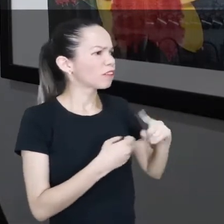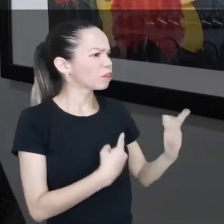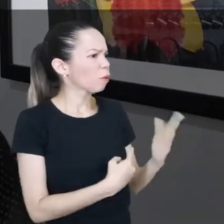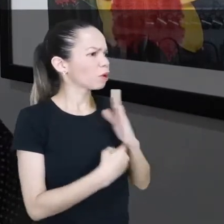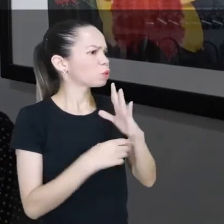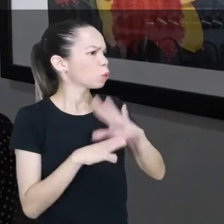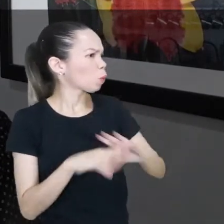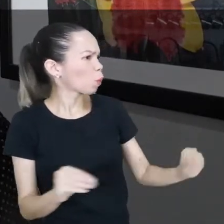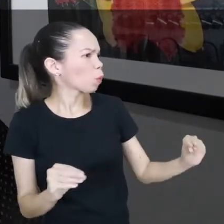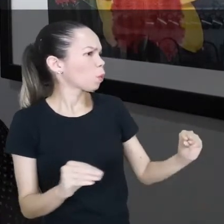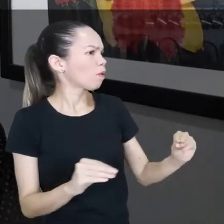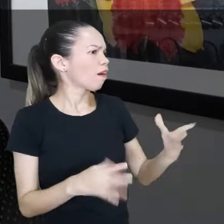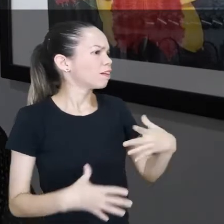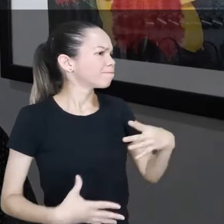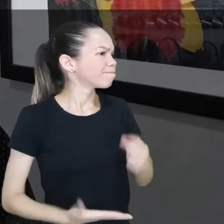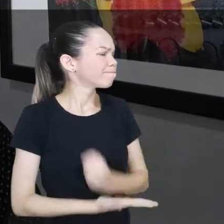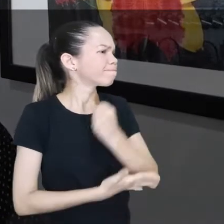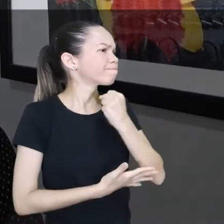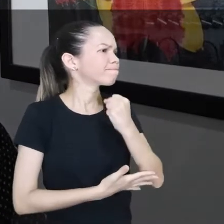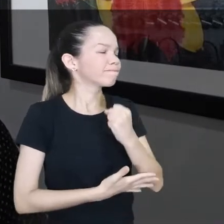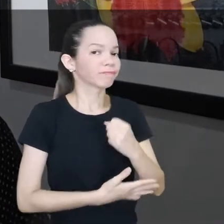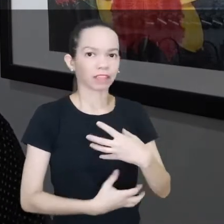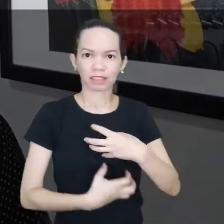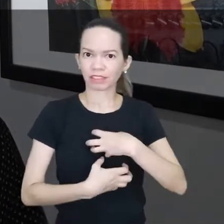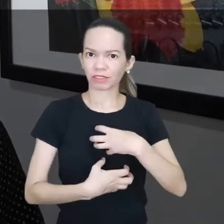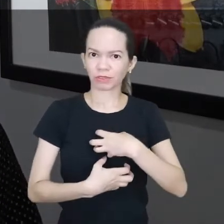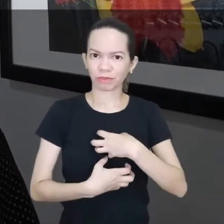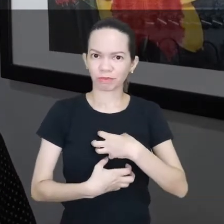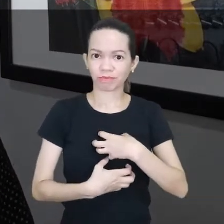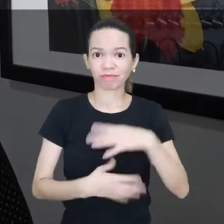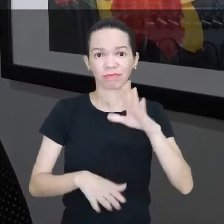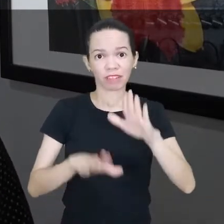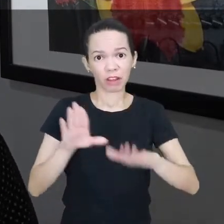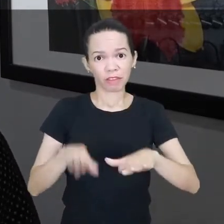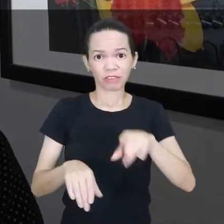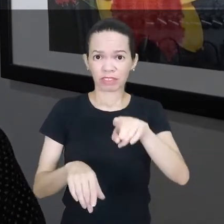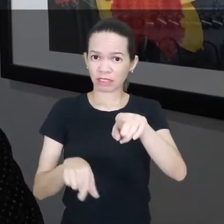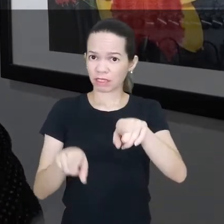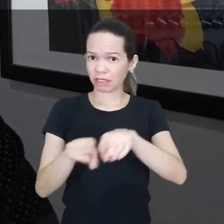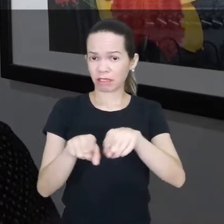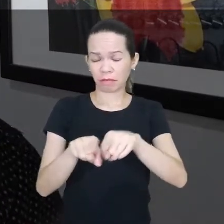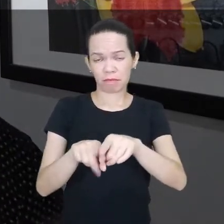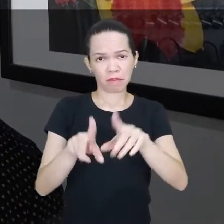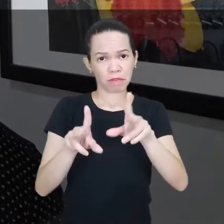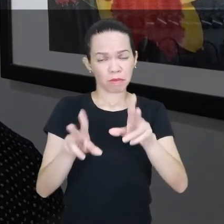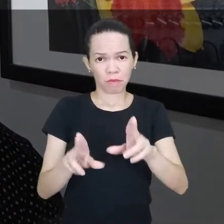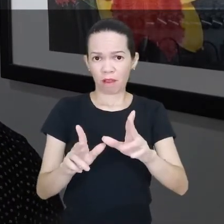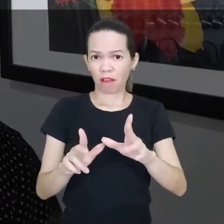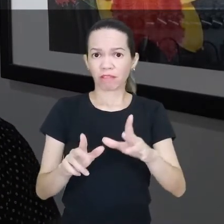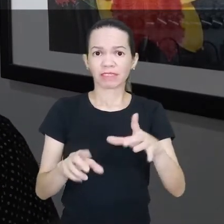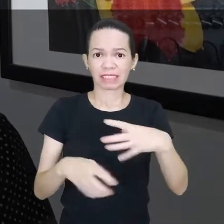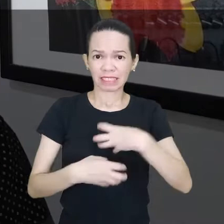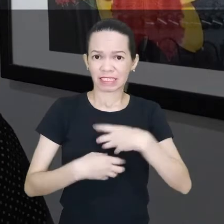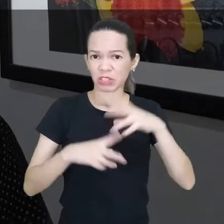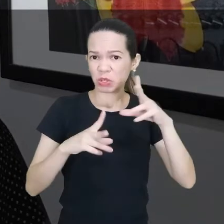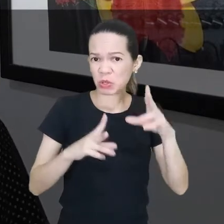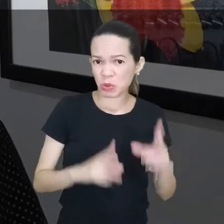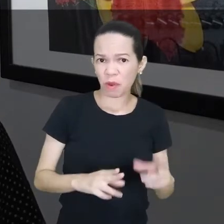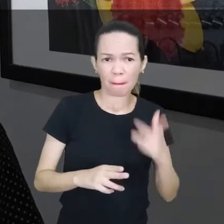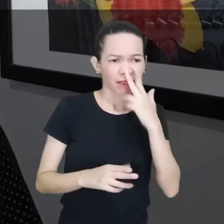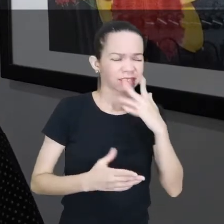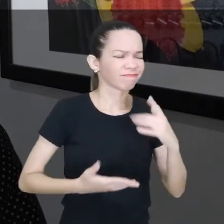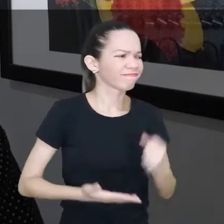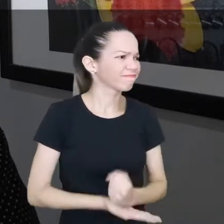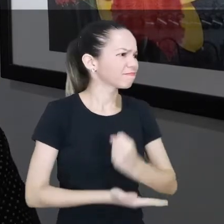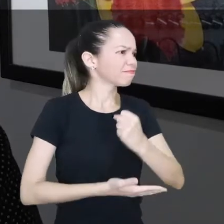que te abandonaram, que fizeram mal a você, ou você mesmo frustrou alguém também, porque você também não é perfeito. Mas o que nós